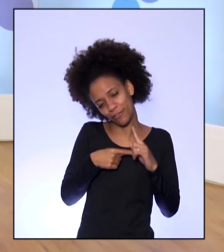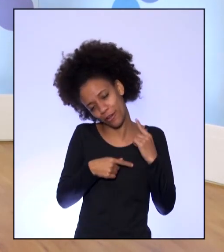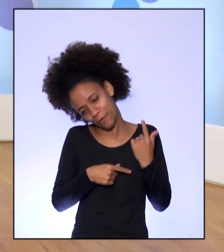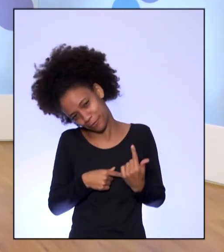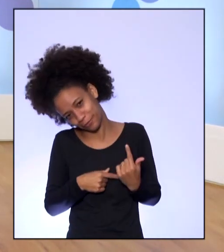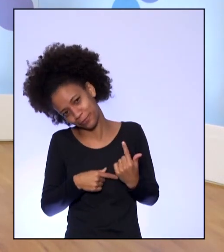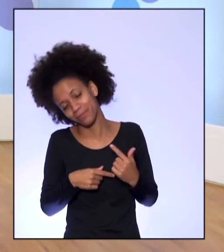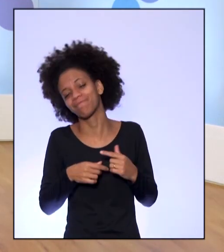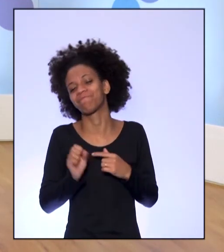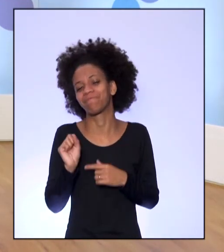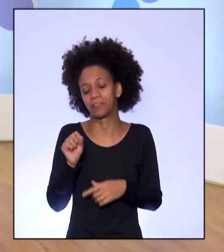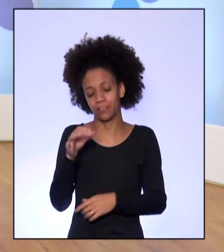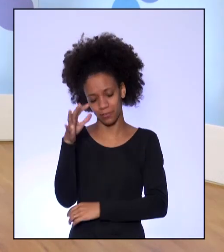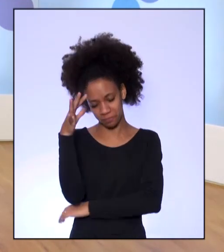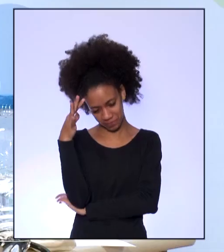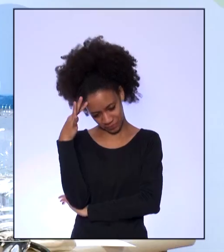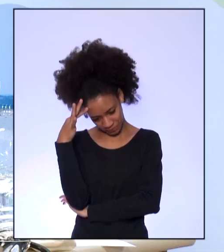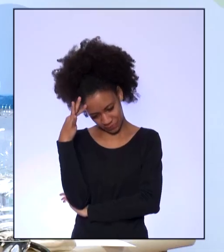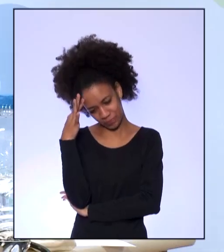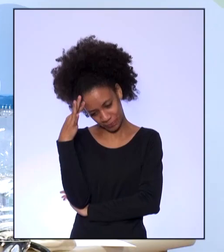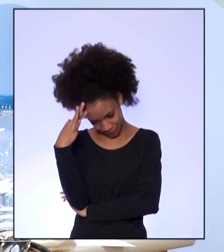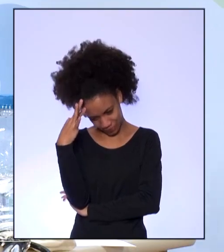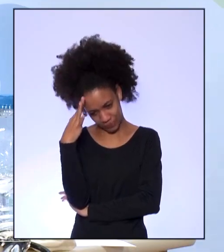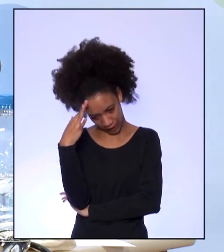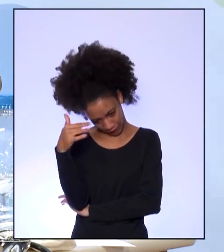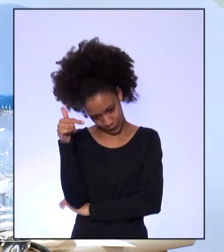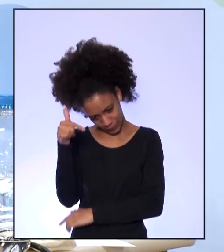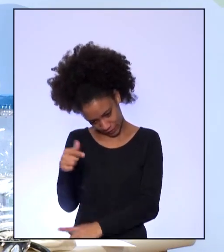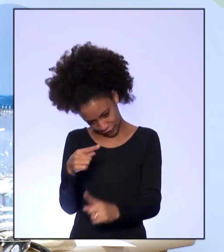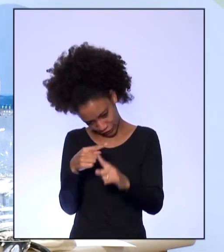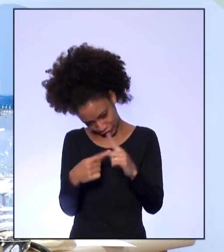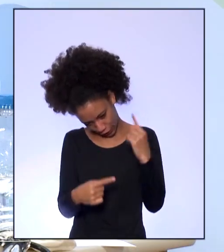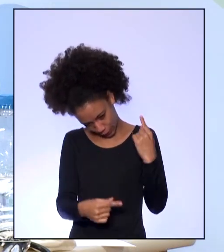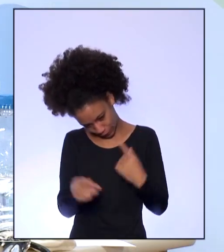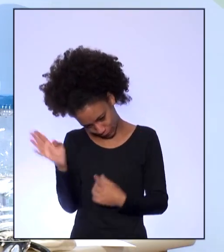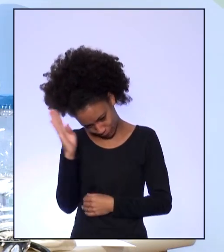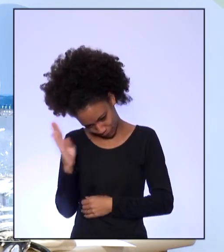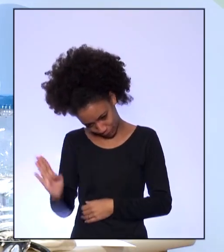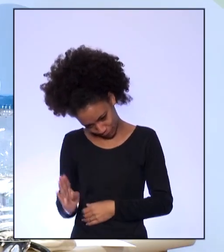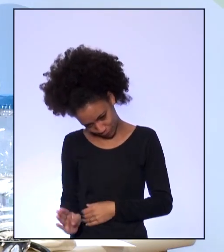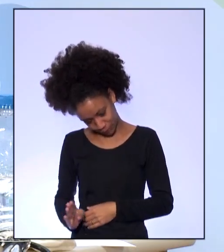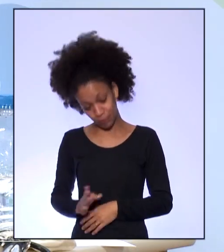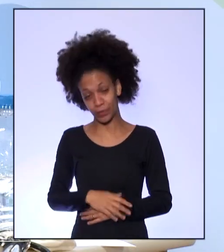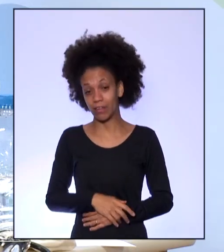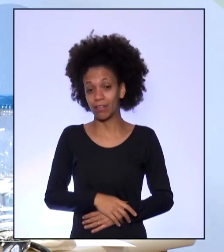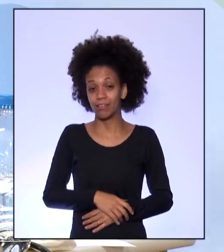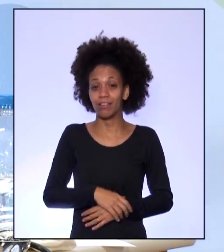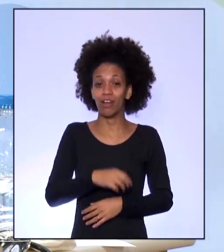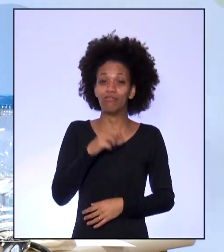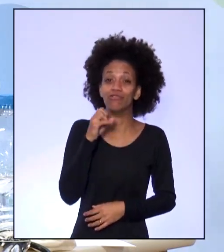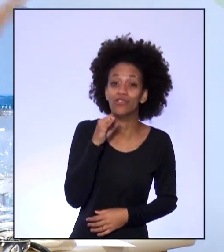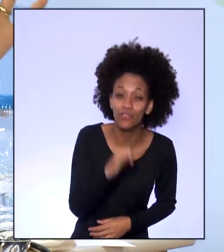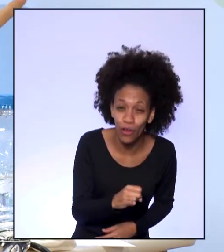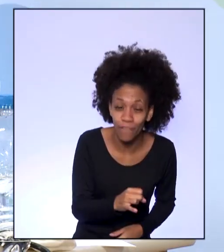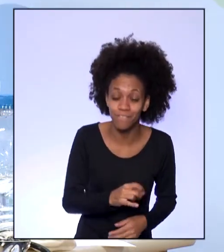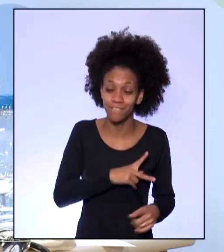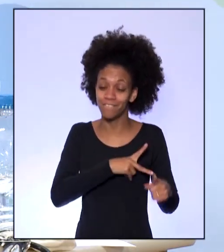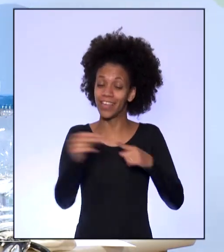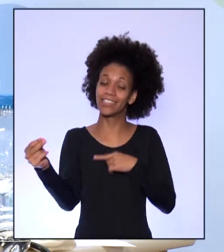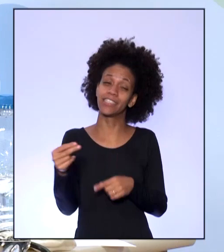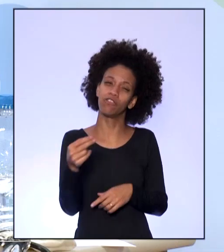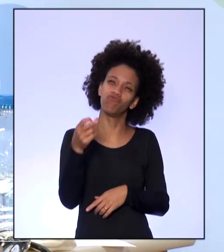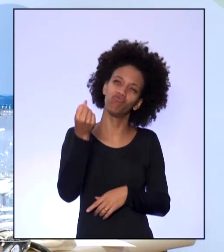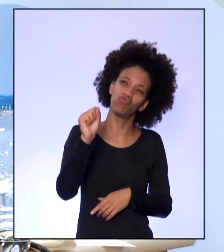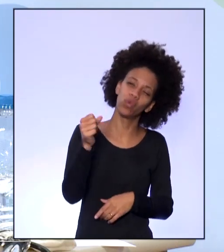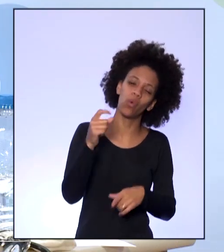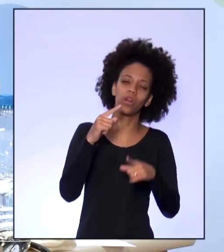gente. É aquele fatídico 7-1 do jogo do Brasil. Eu acho que só se o Brasil vencer de 8-0 é que esse meme